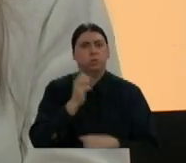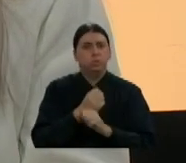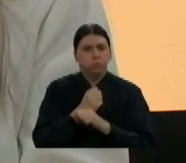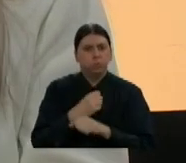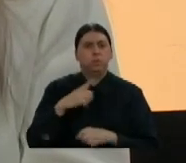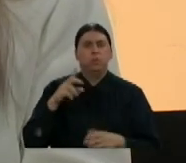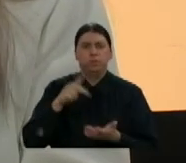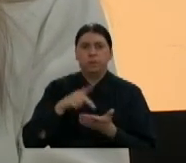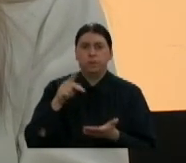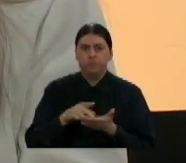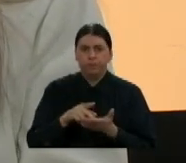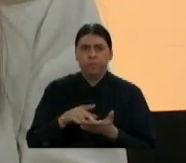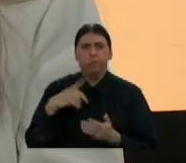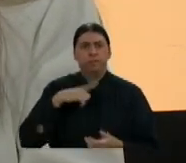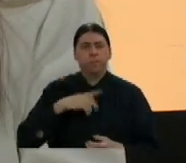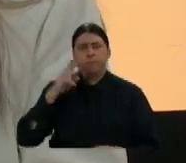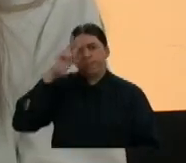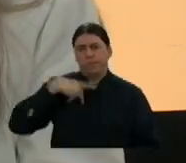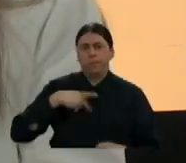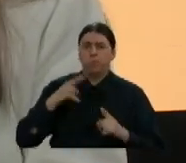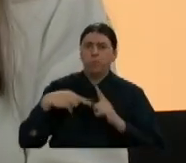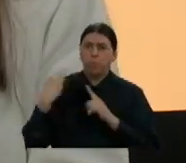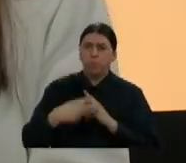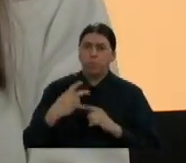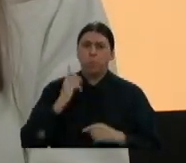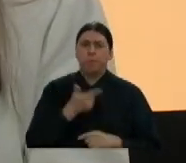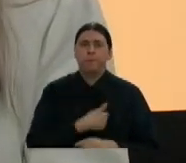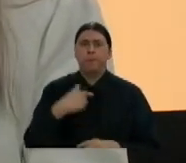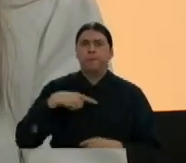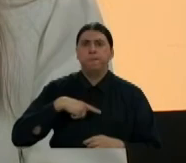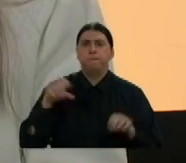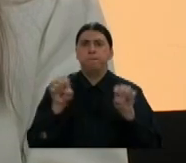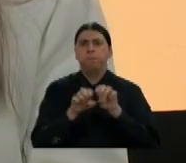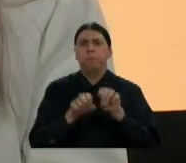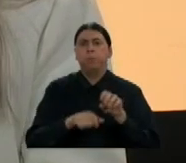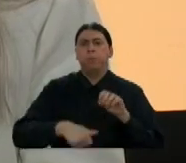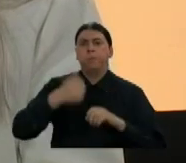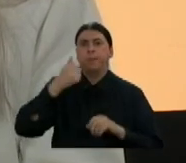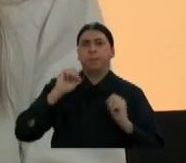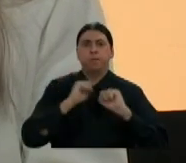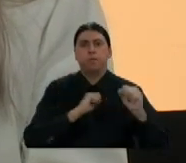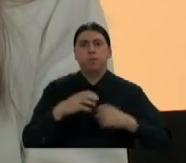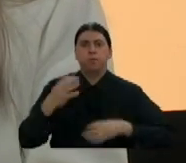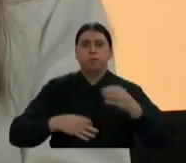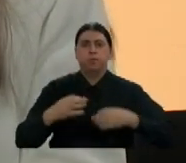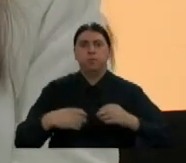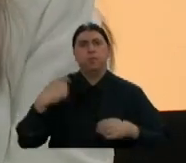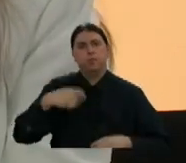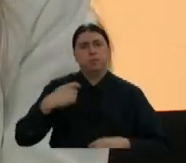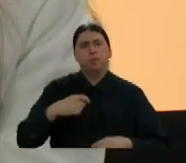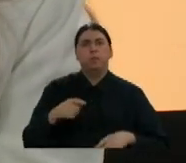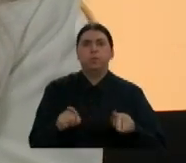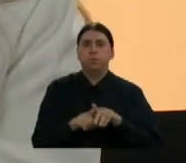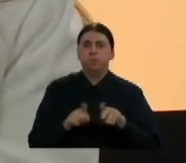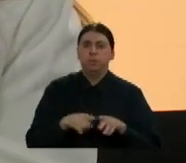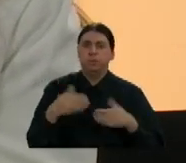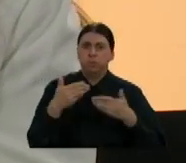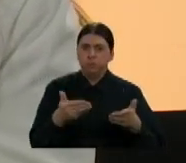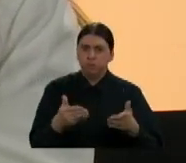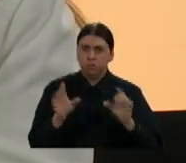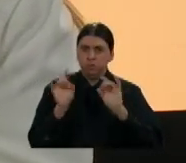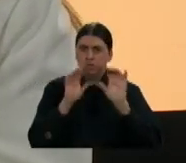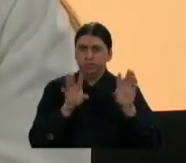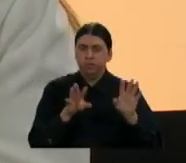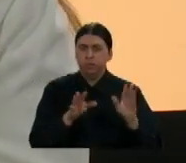teria o meu ponto de vista nós temos que estruturar melhor o poder judiciário deveria estruturar e dar uma ênfase para que